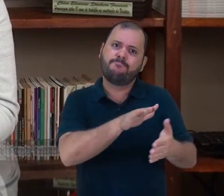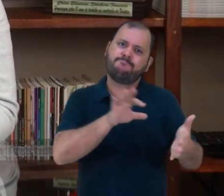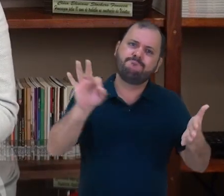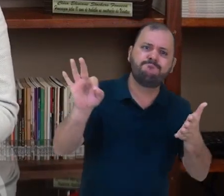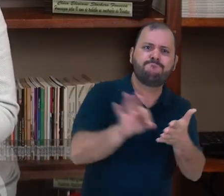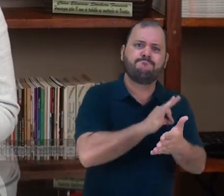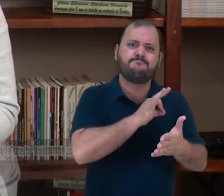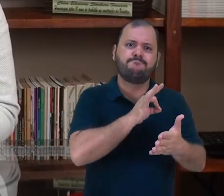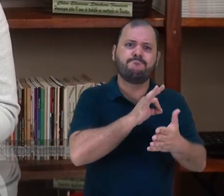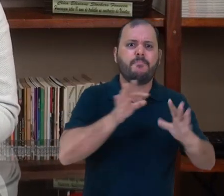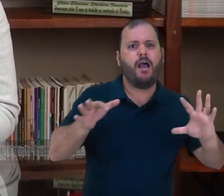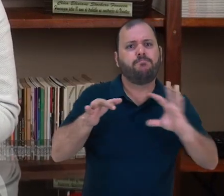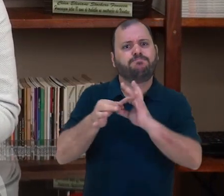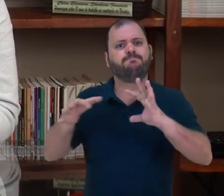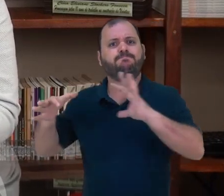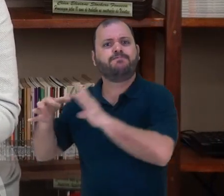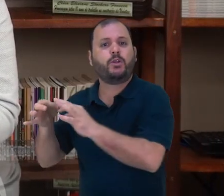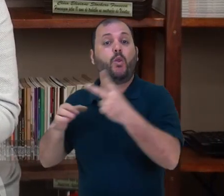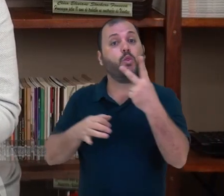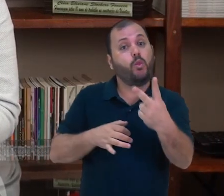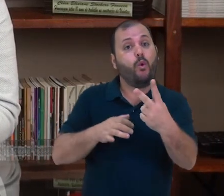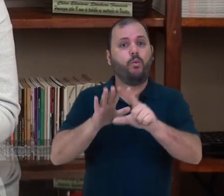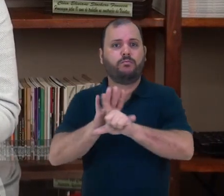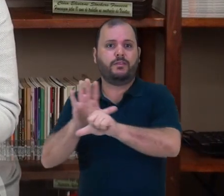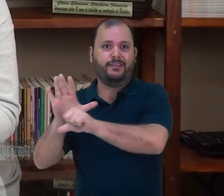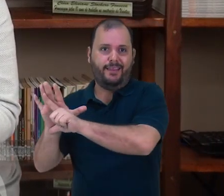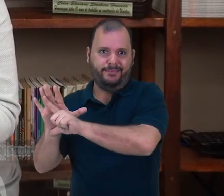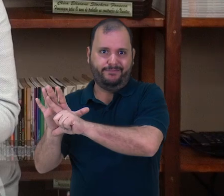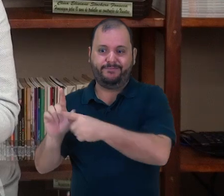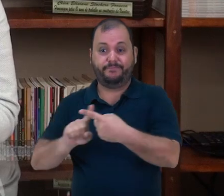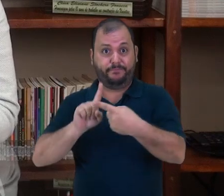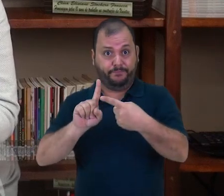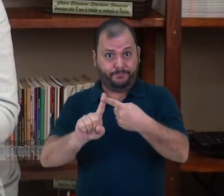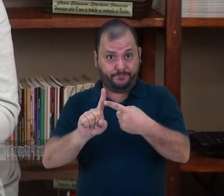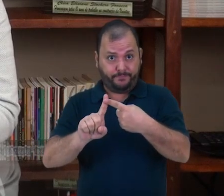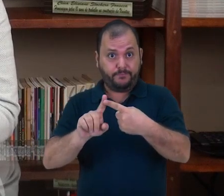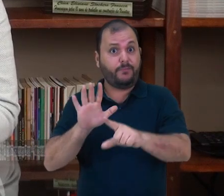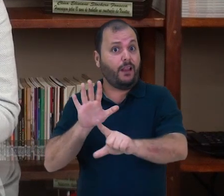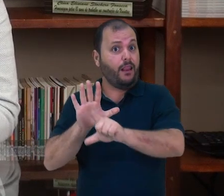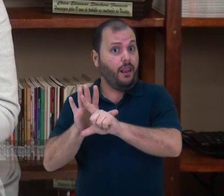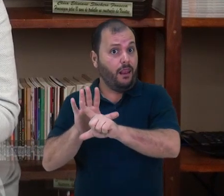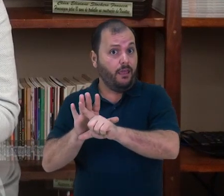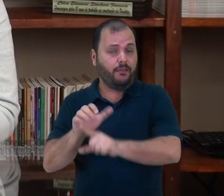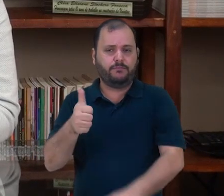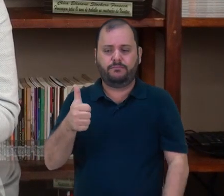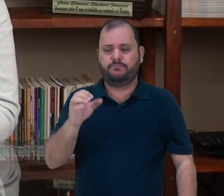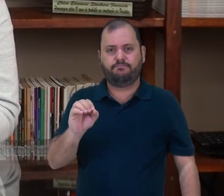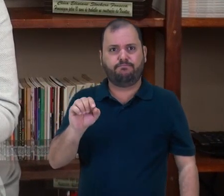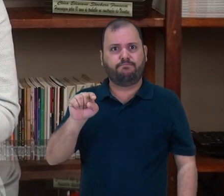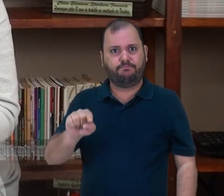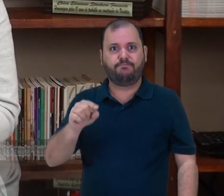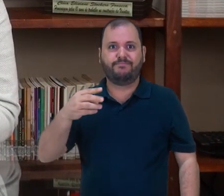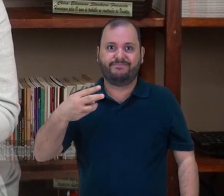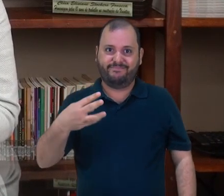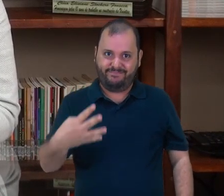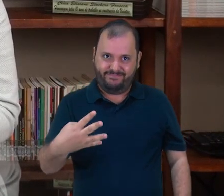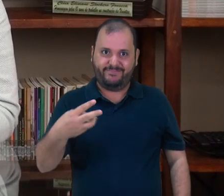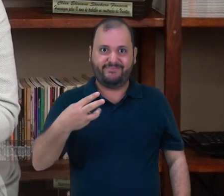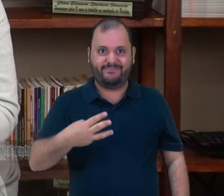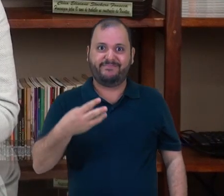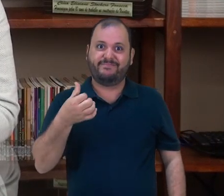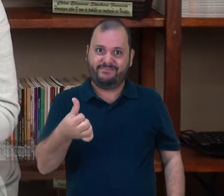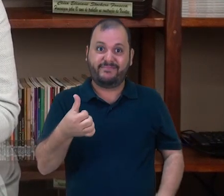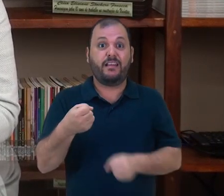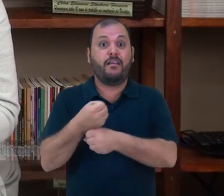publicadas anteriormente. A Lei nº 10.436, de 2002, e o artigo 18